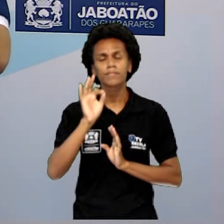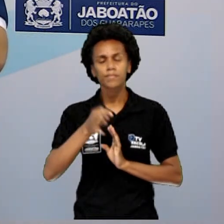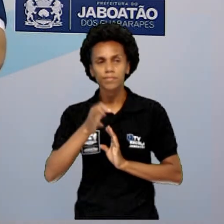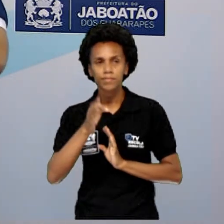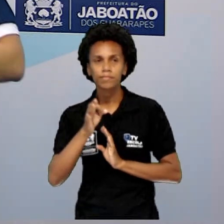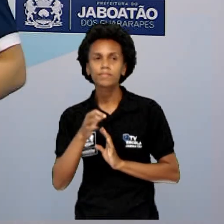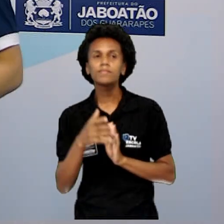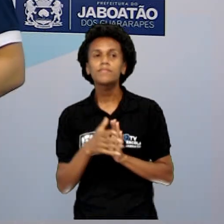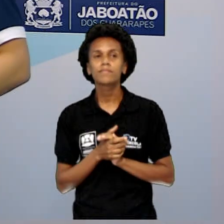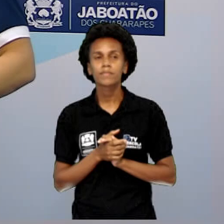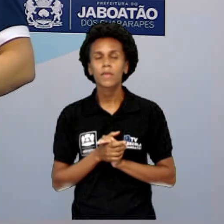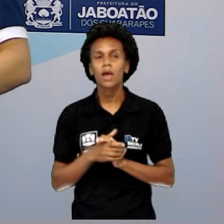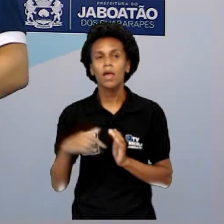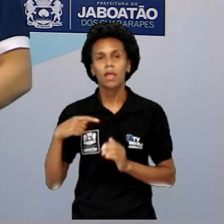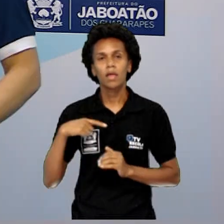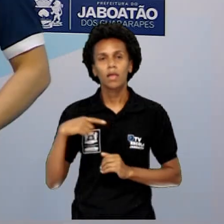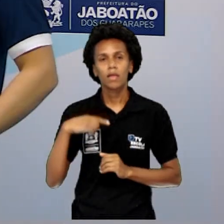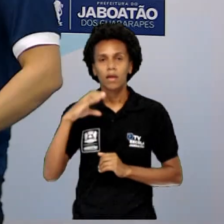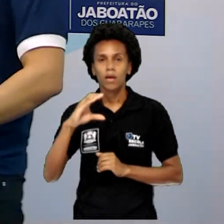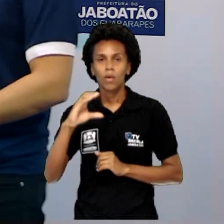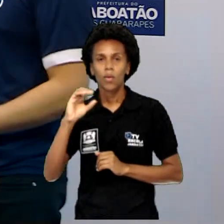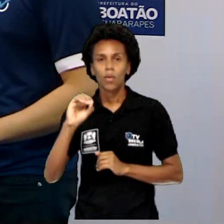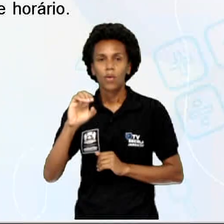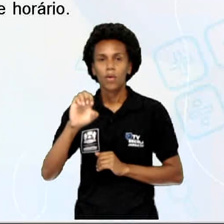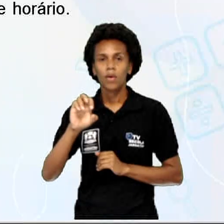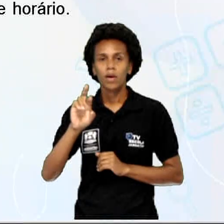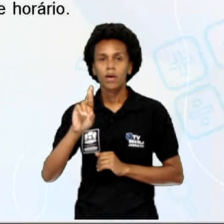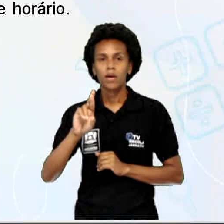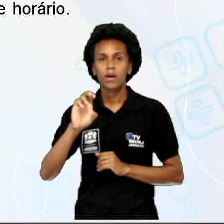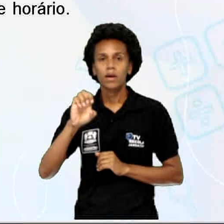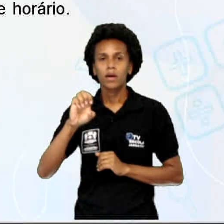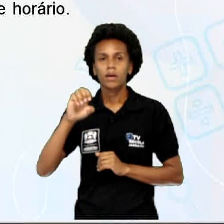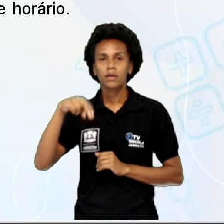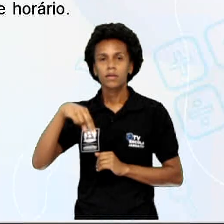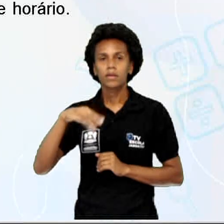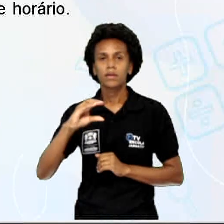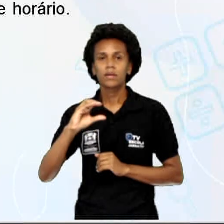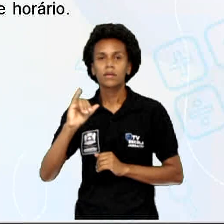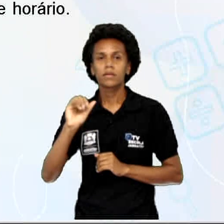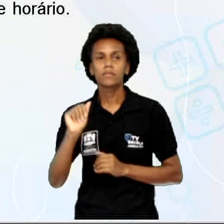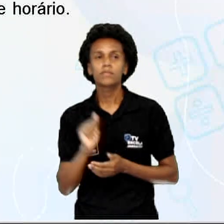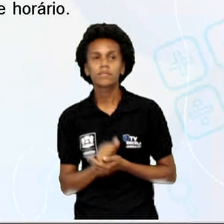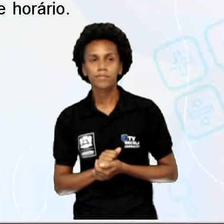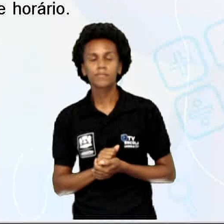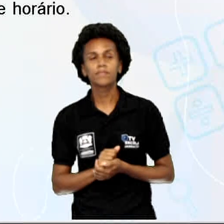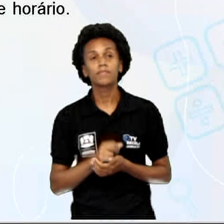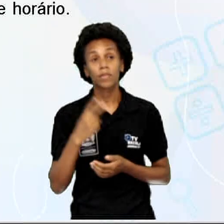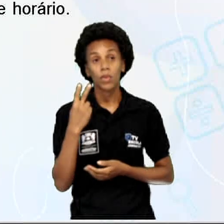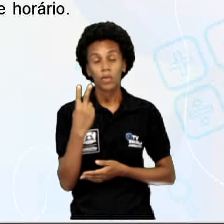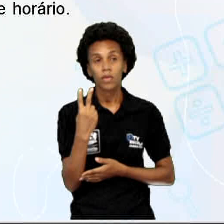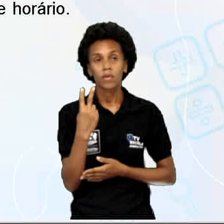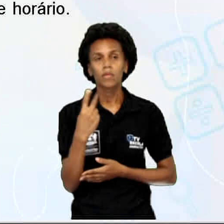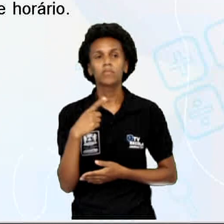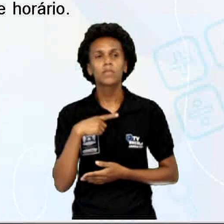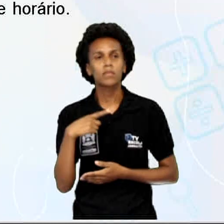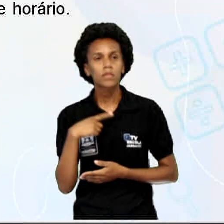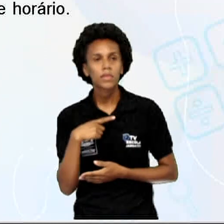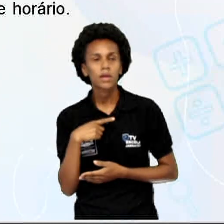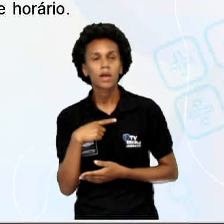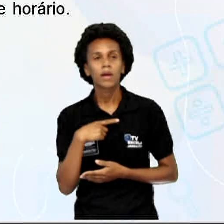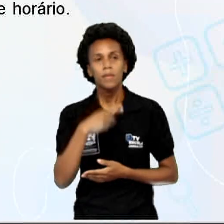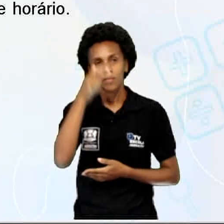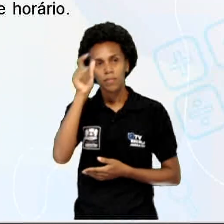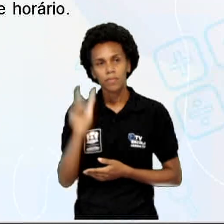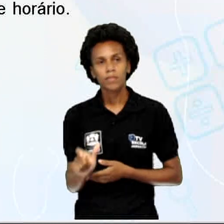sim para a coerência. Vamos rever agora o item 2. Há quem se decepcione com os estudantes atuais.